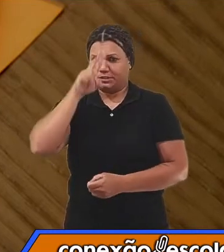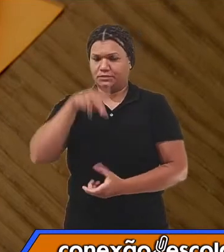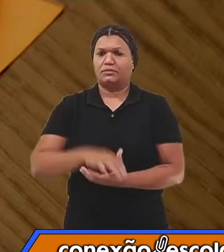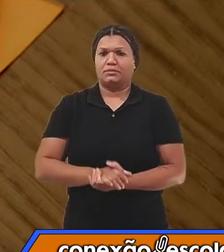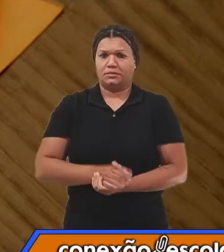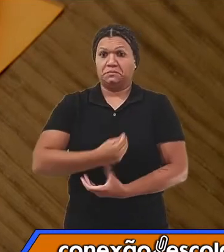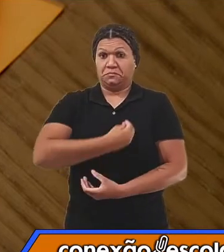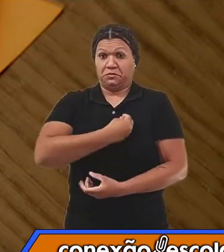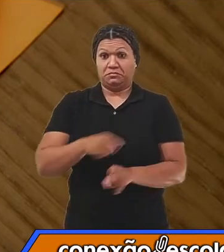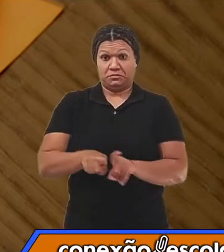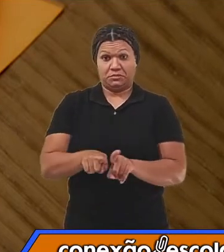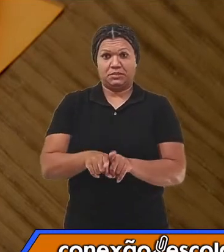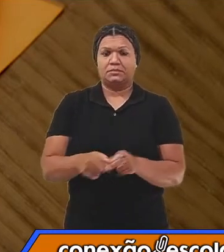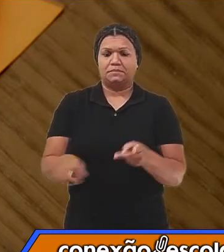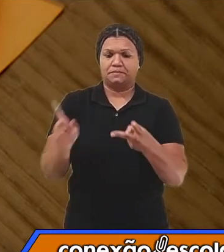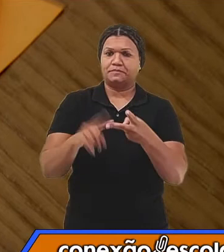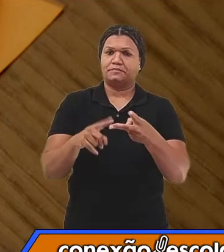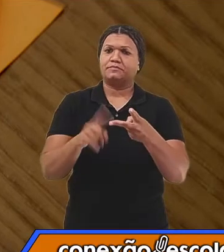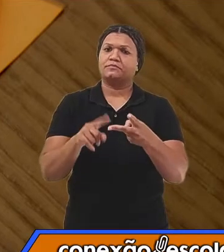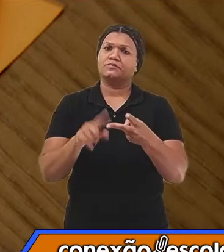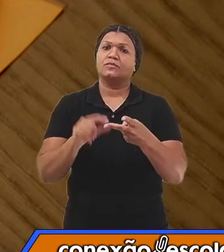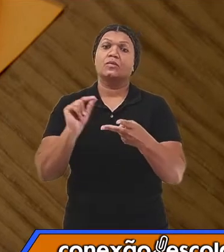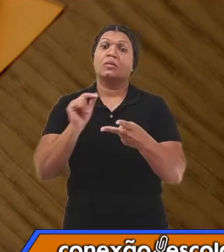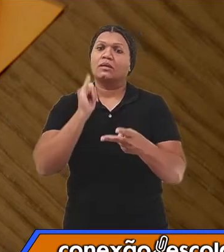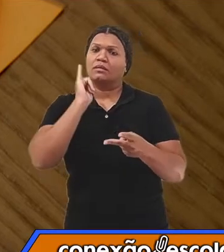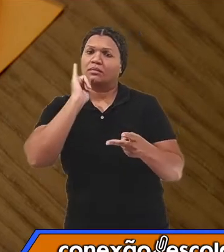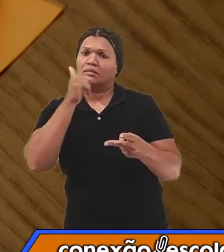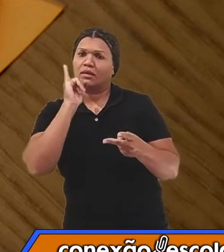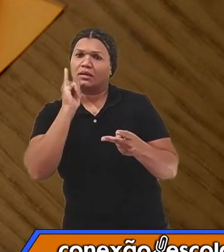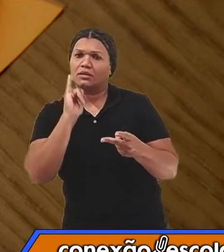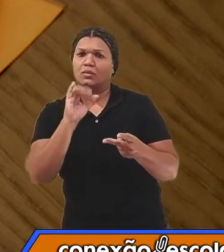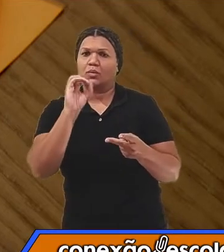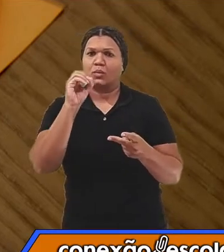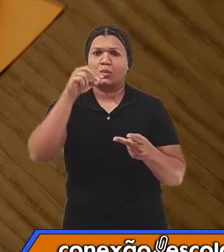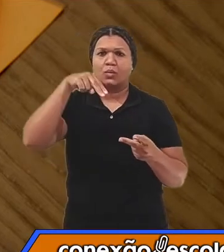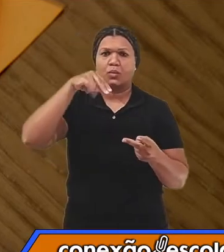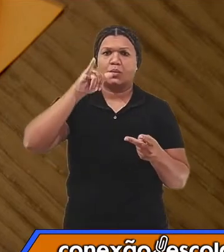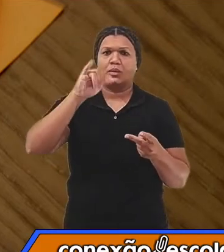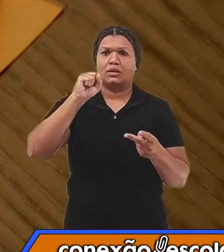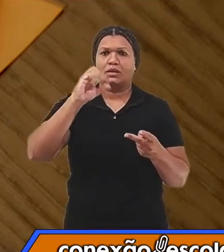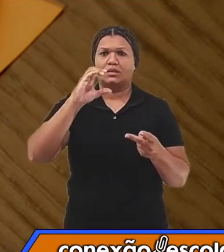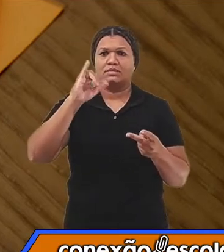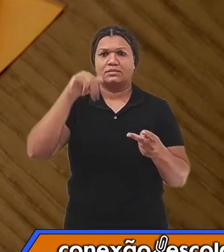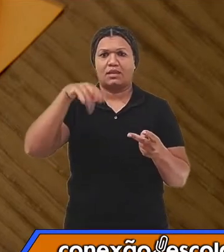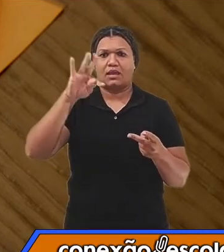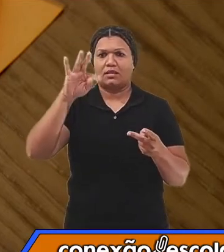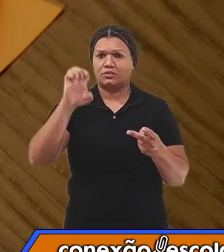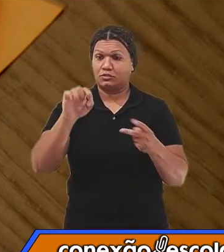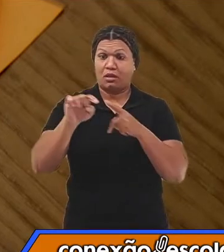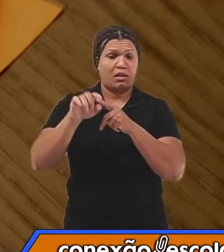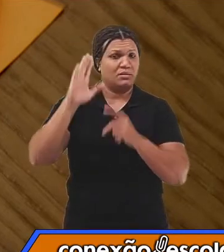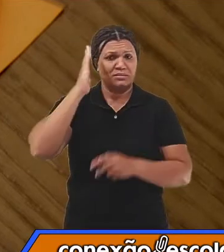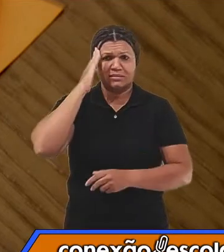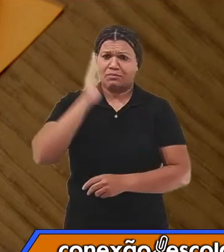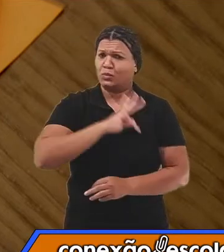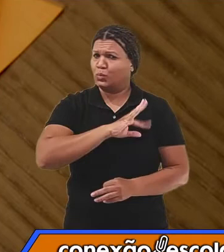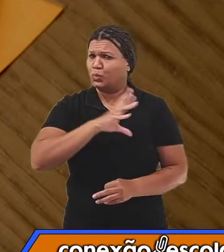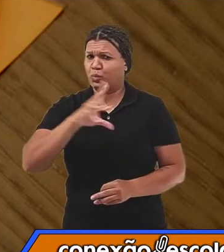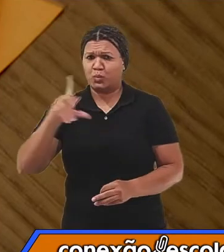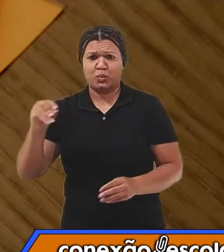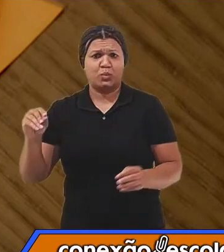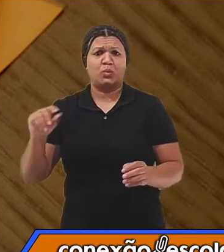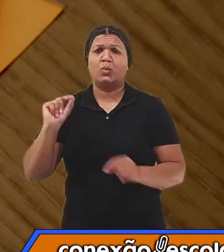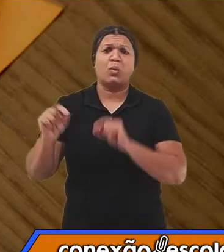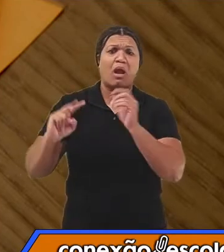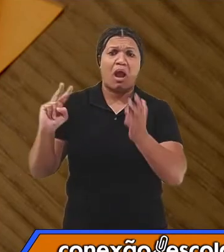temos também o narrador onisciente, que é aquele que sabe de todos os fatos da história, mesmo que ele